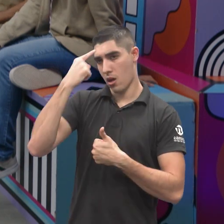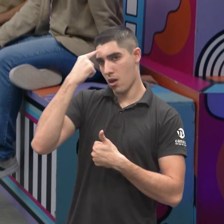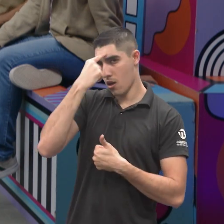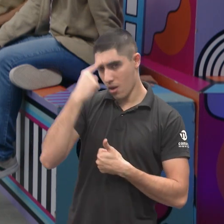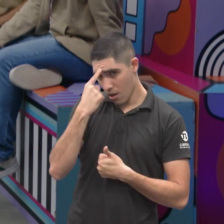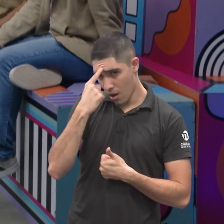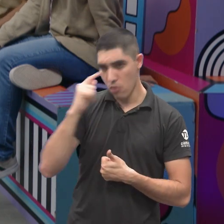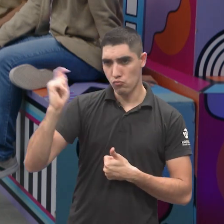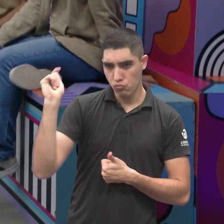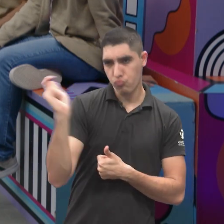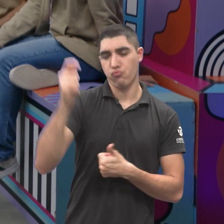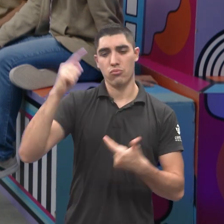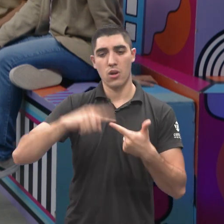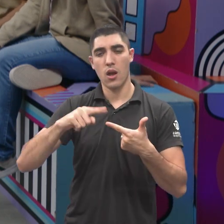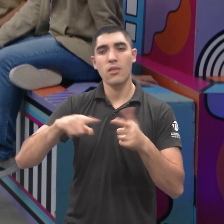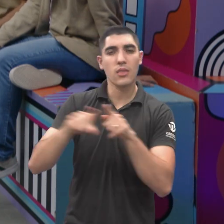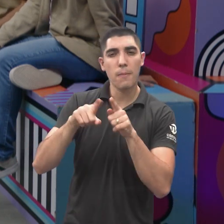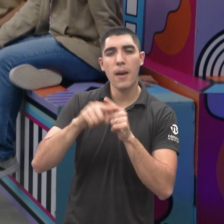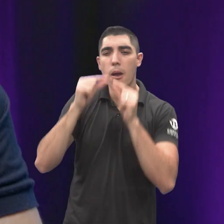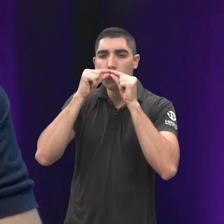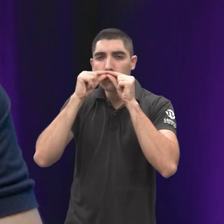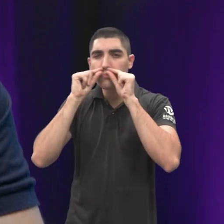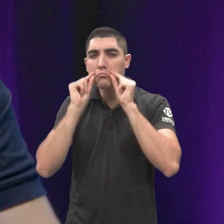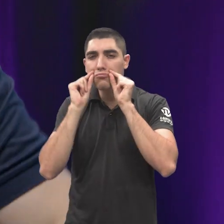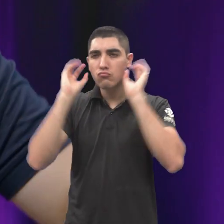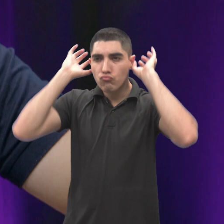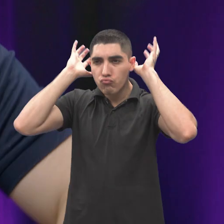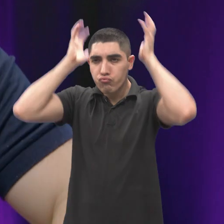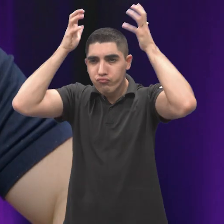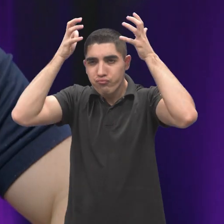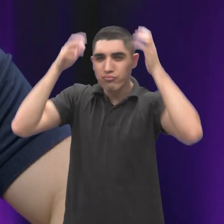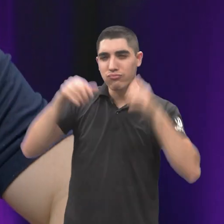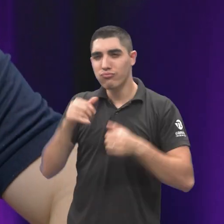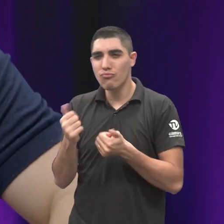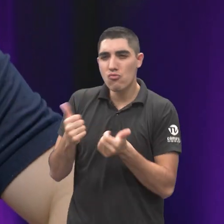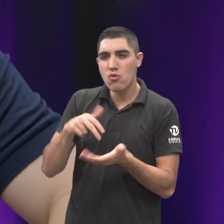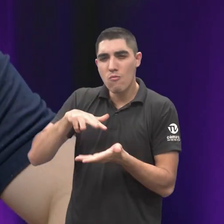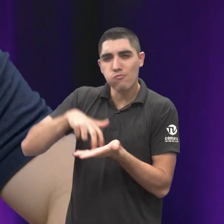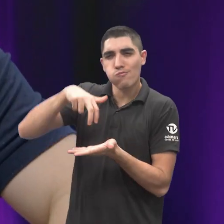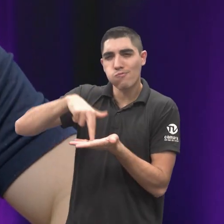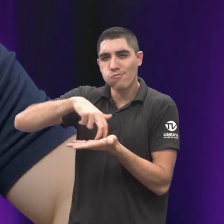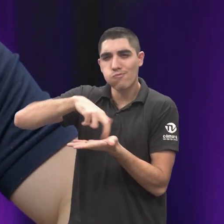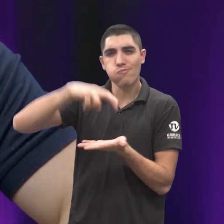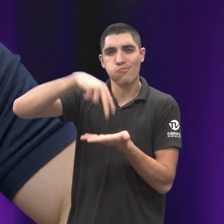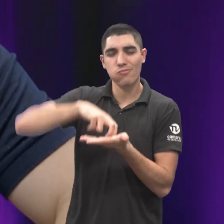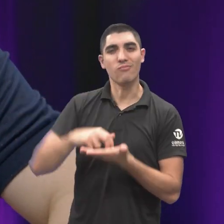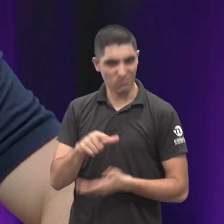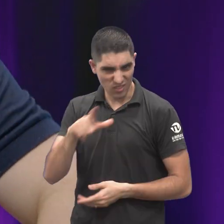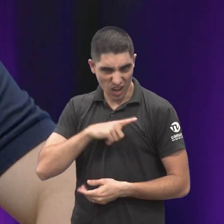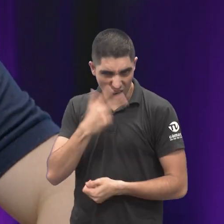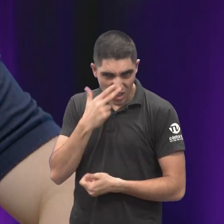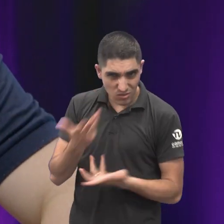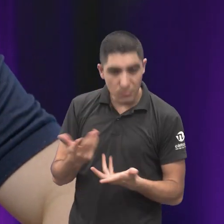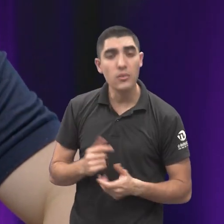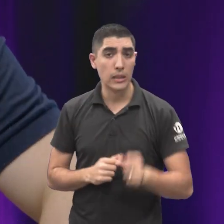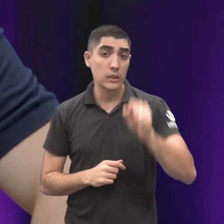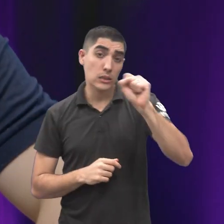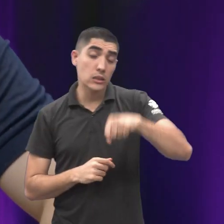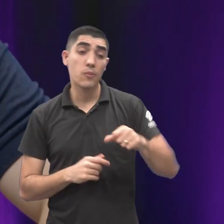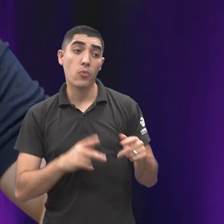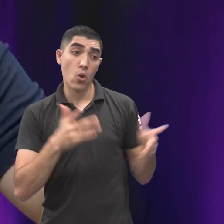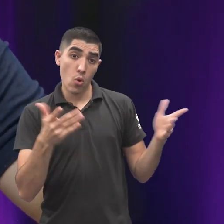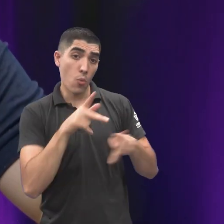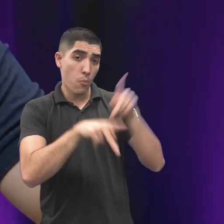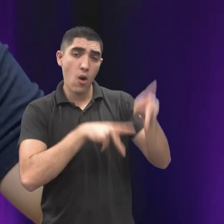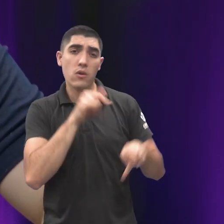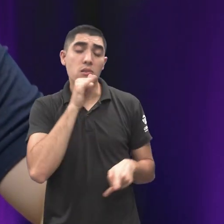uma tendência? Eu acho que é uma tendência, sim, porque o público, ele é muito aficionado por nostalgia. Então, eu